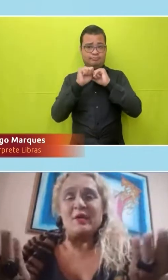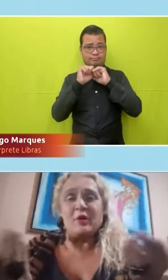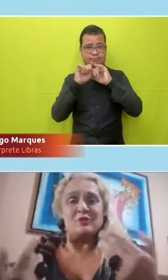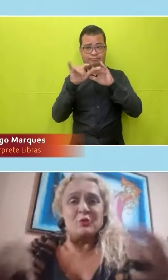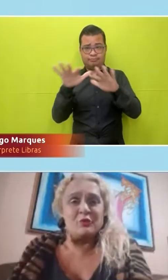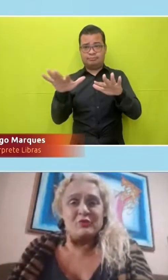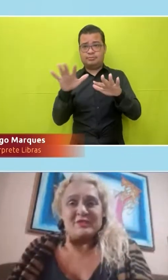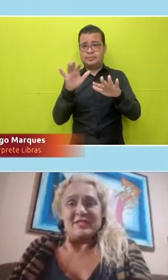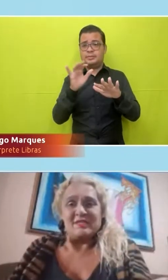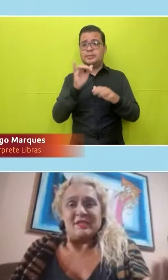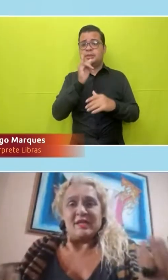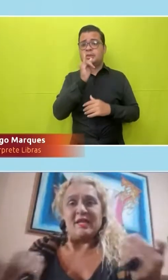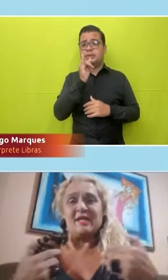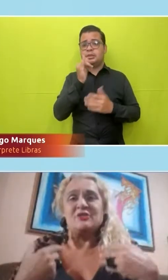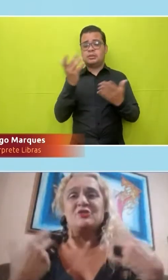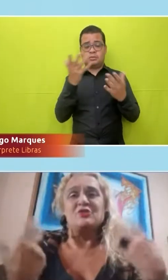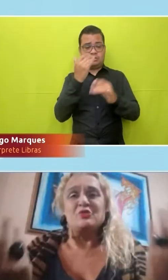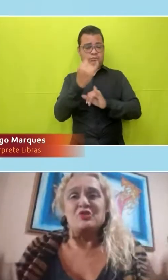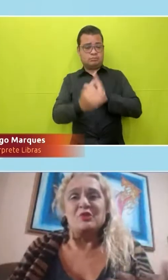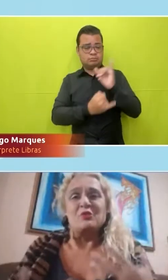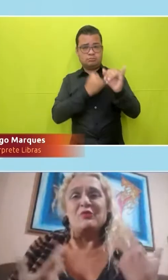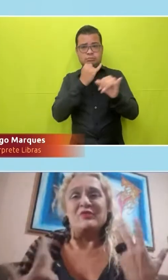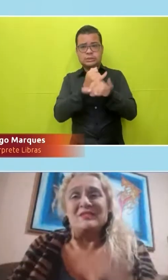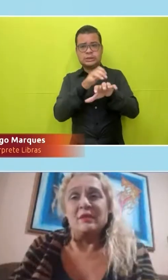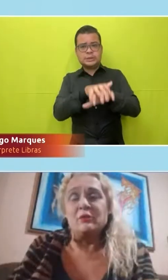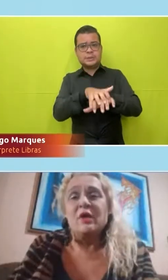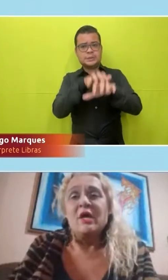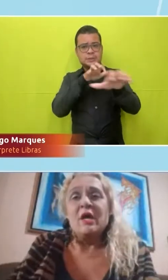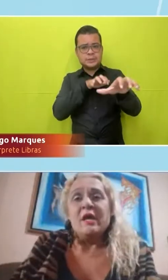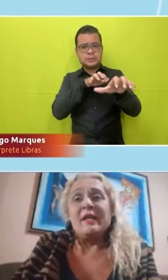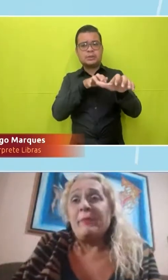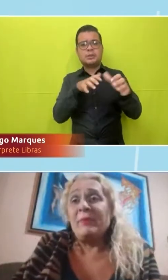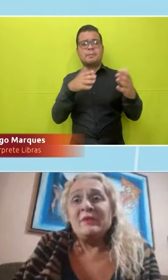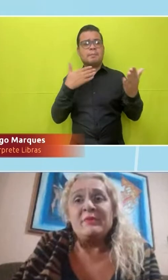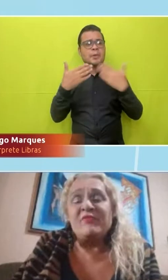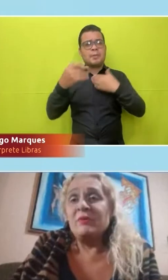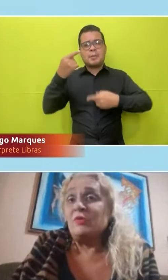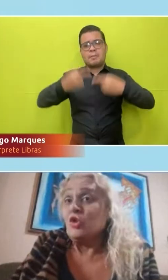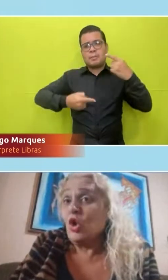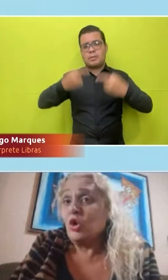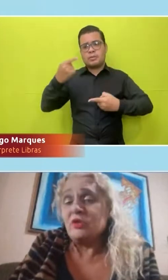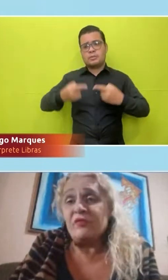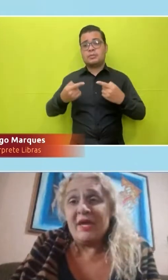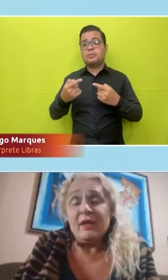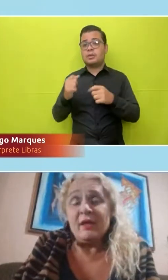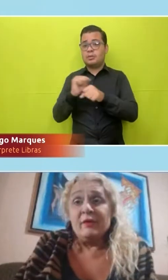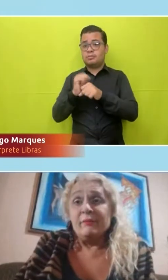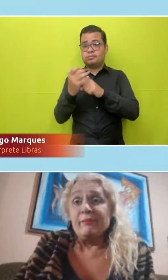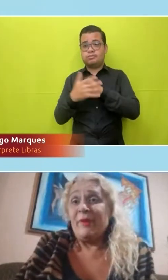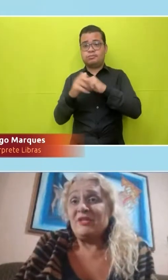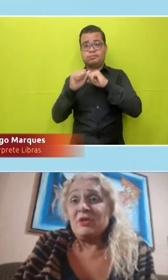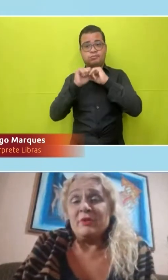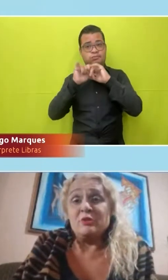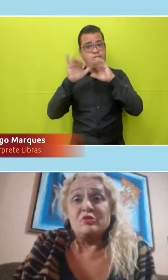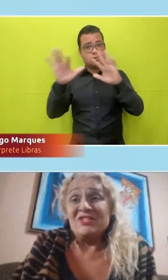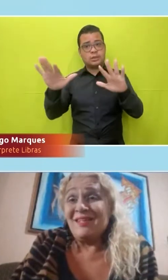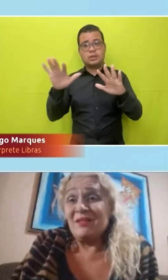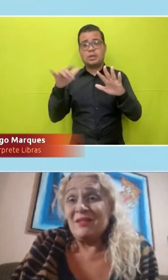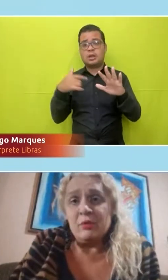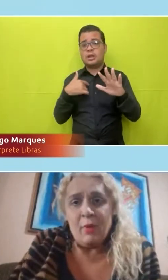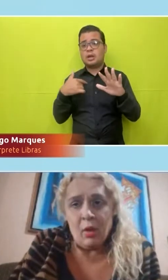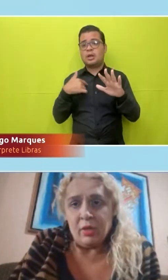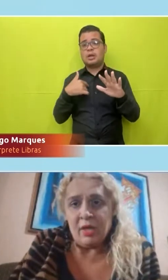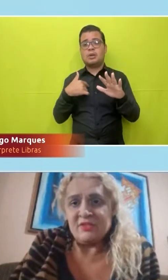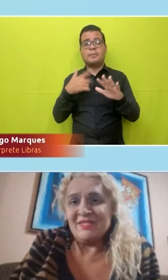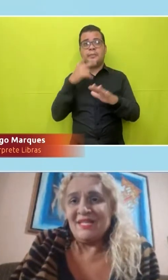Aqui, ó, eu estou com vocês na internet, discutindo, conversando, e na pandemia ficamos todos, eu fiquei praticamente o dia inteiro